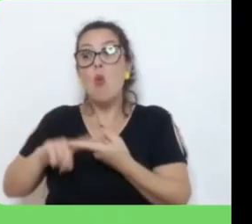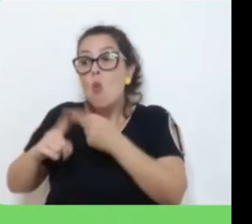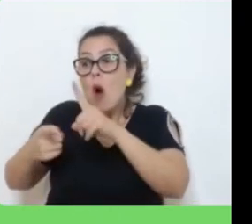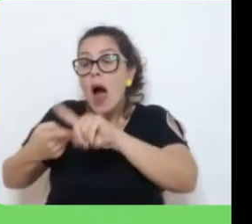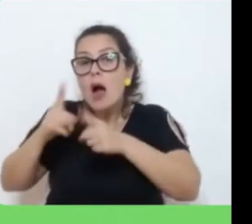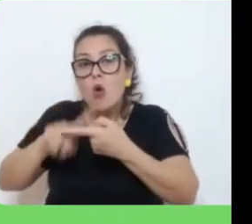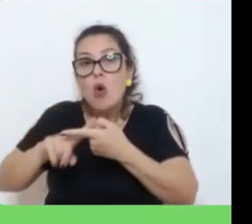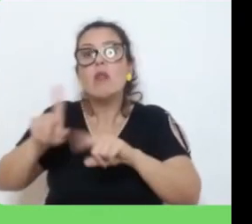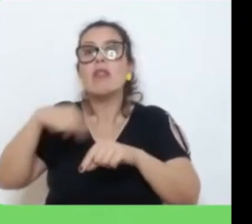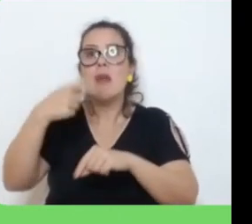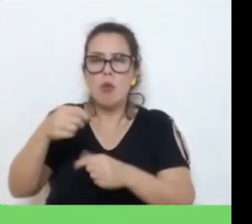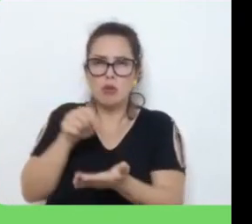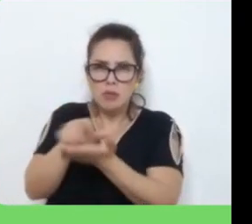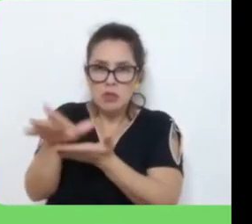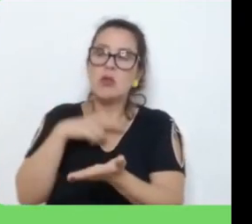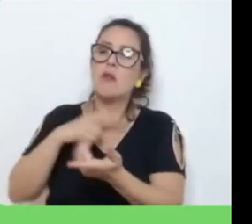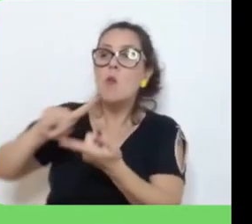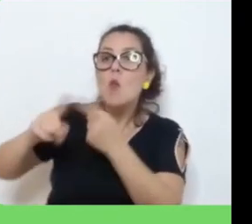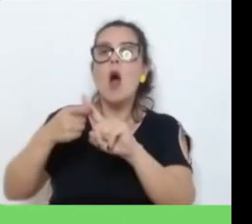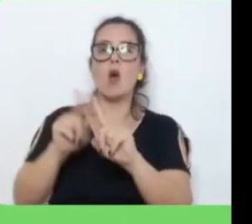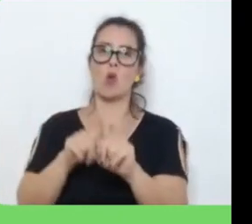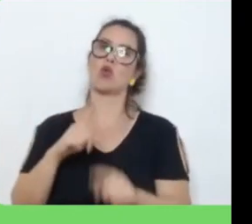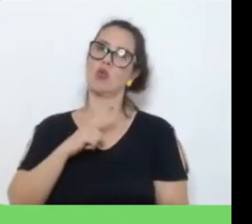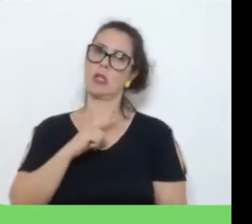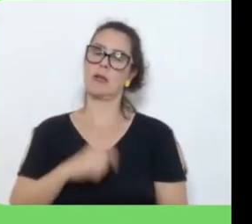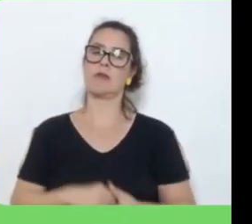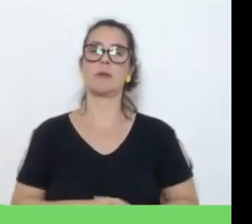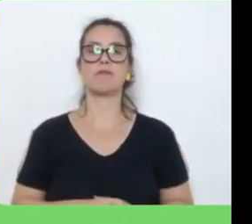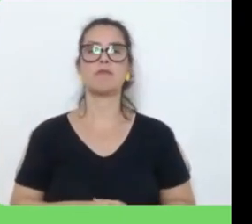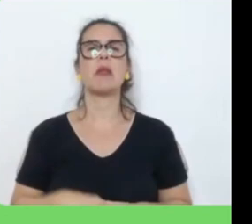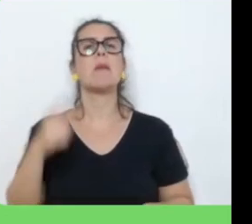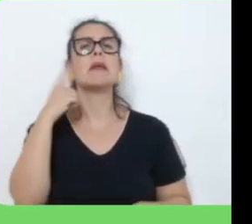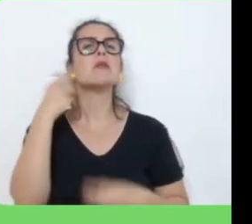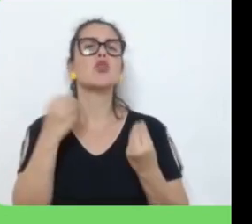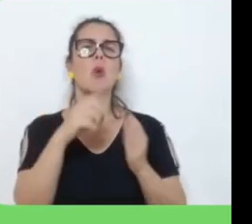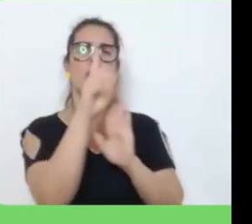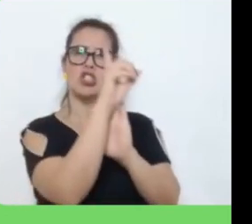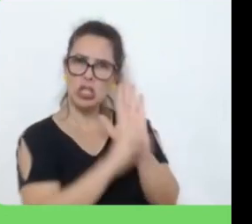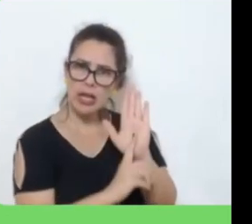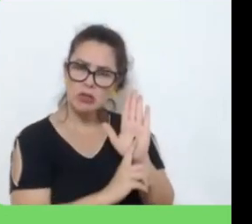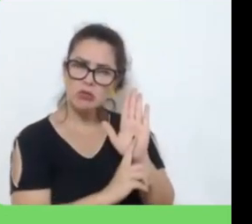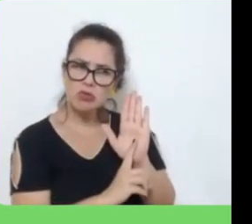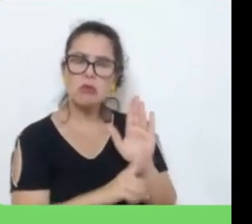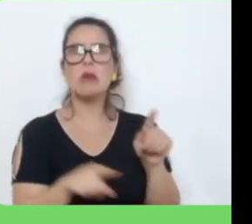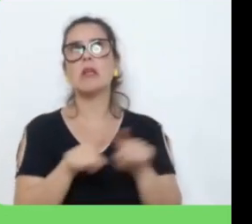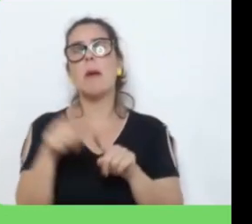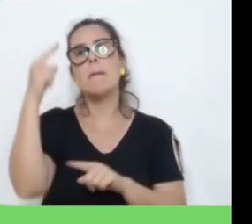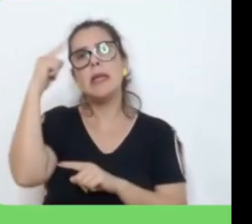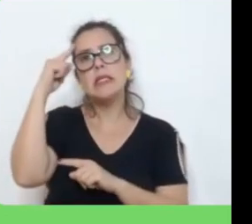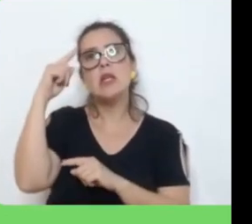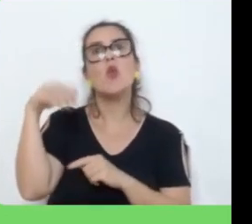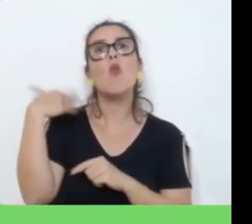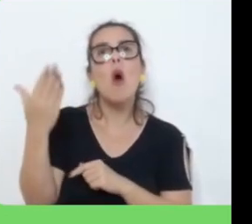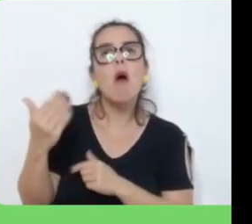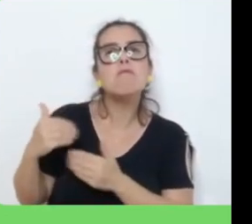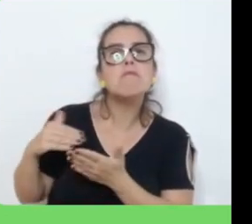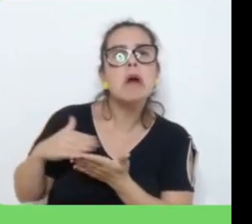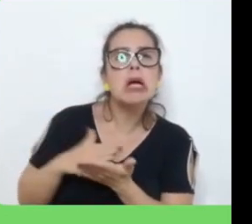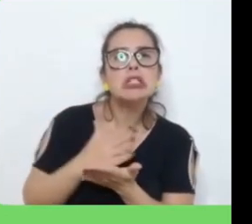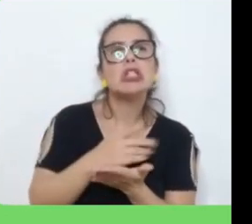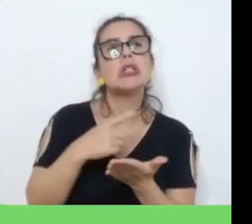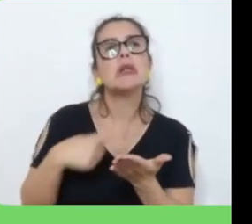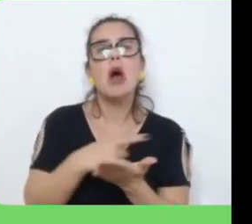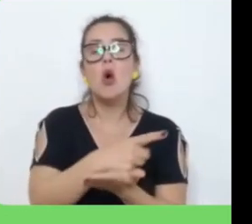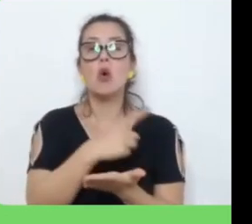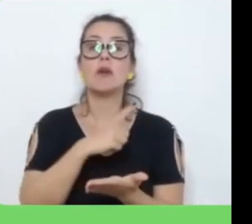Life e pensando em todos esses direitos e até na própria cartilha Lula Play porque eram são ideias gente que na verdade rondam o